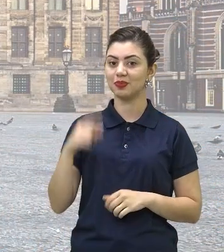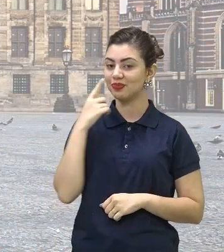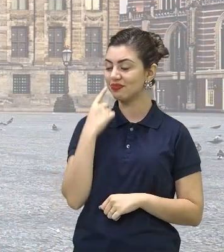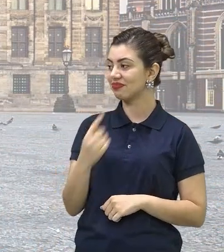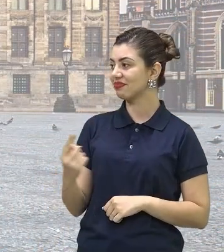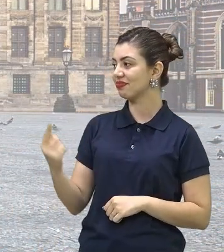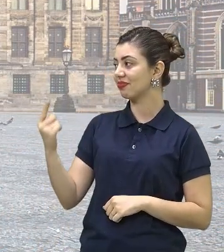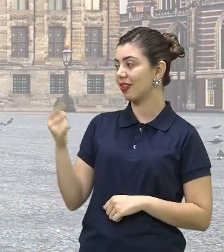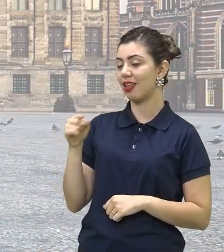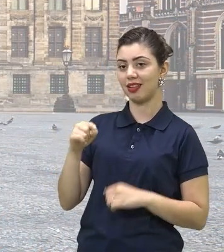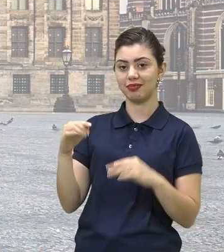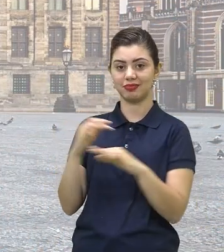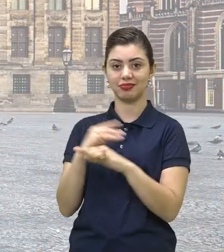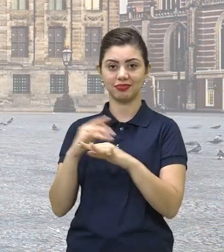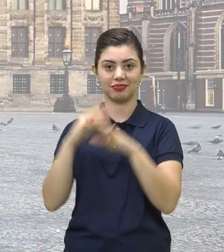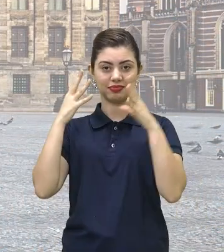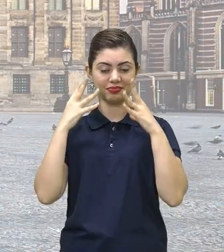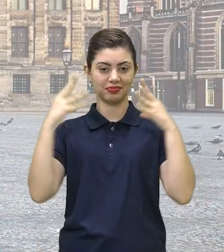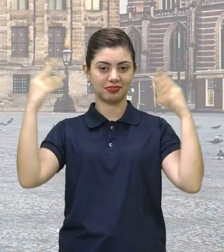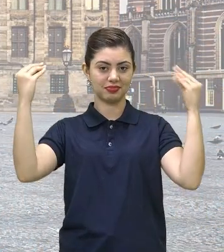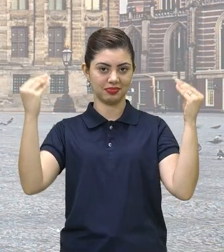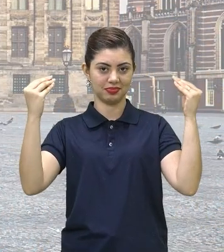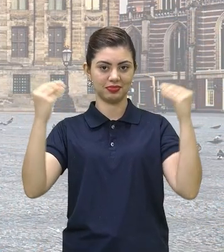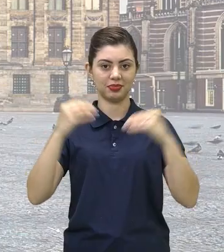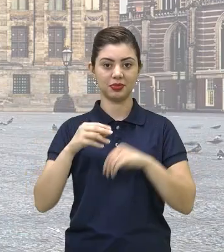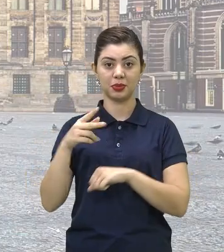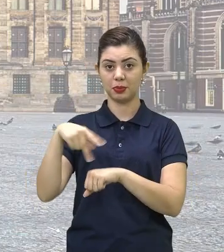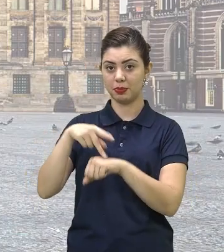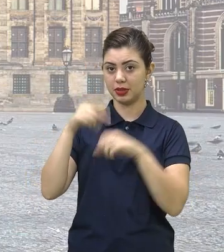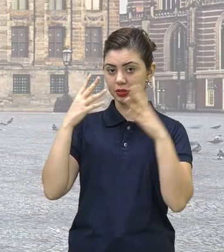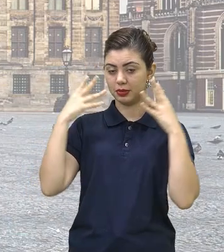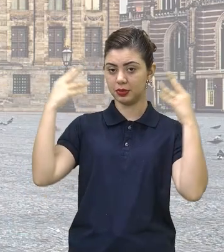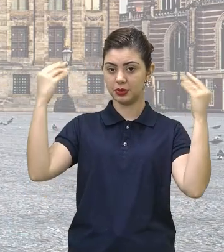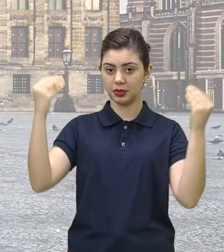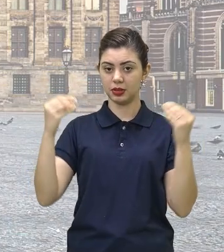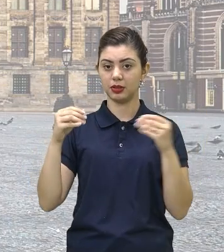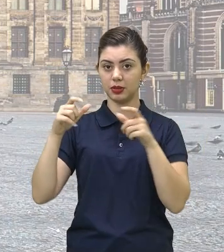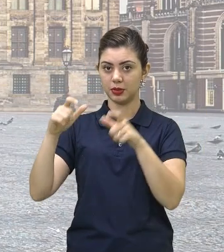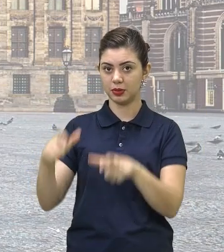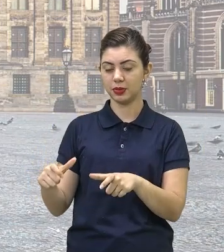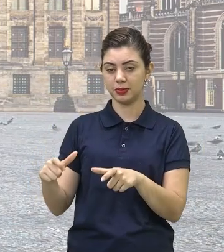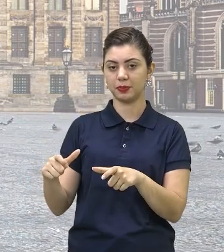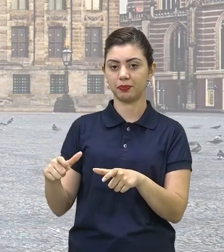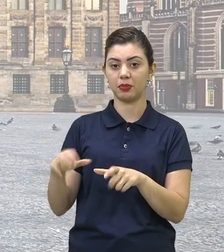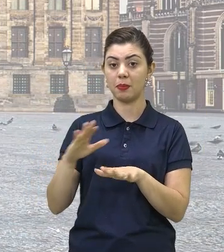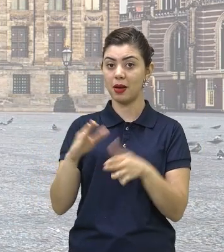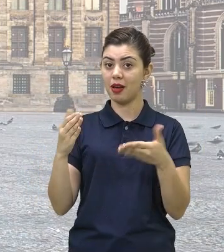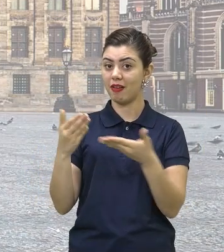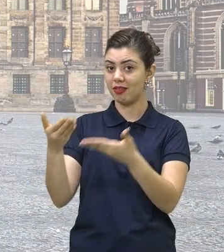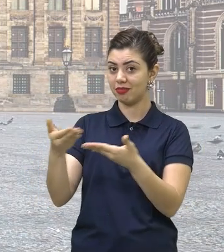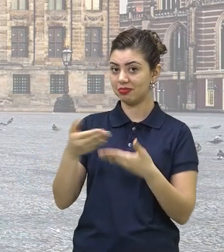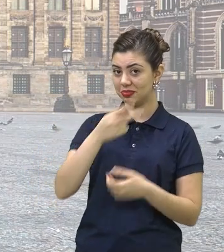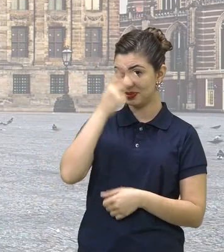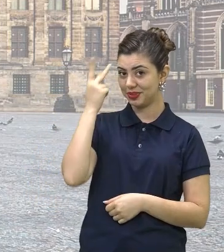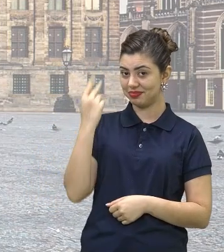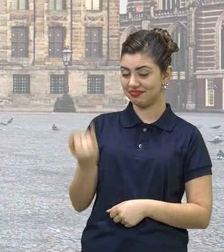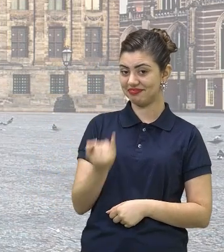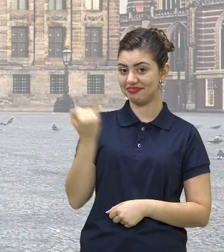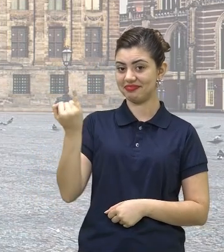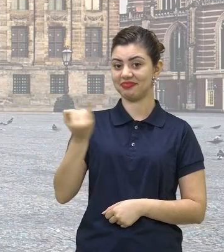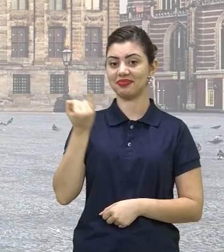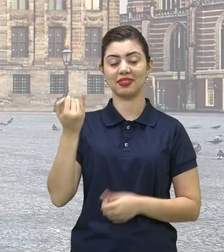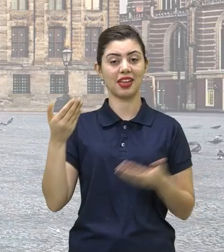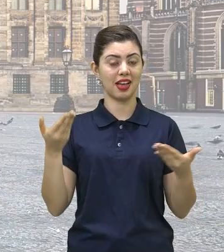Estamos, então, aqui na frente exatamente do Palácio Real que fica em Amsterdã e vamos chamar uma pessoa muito importante